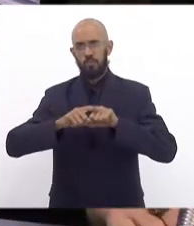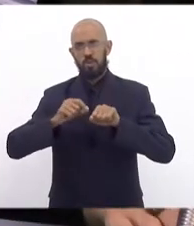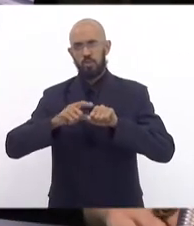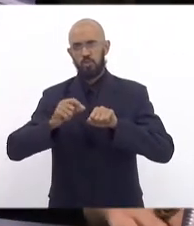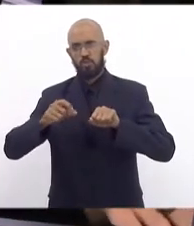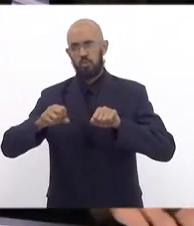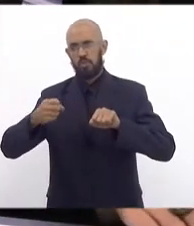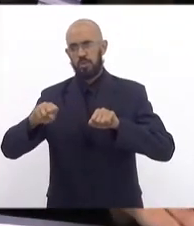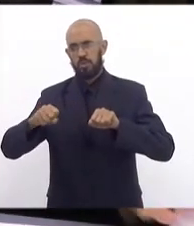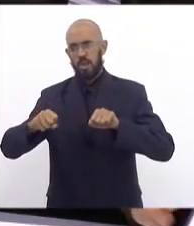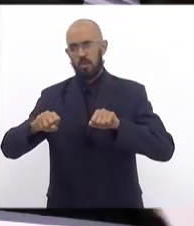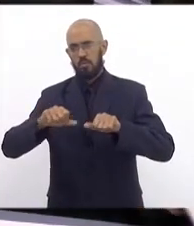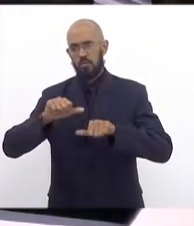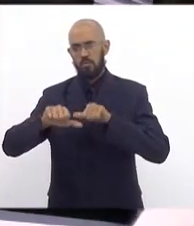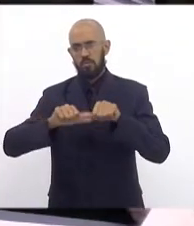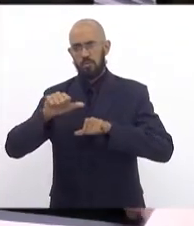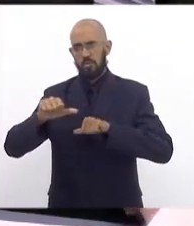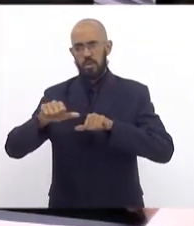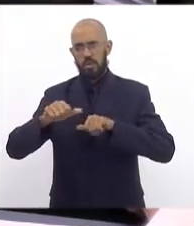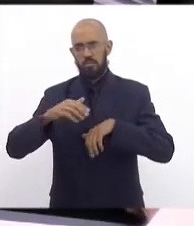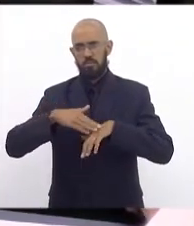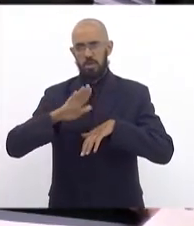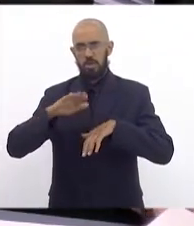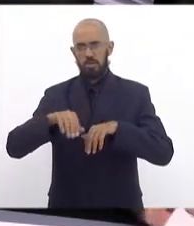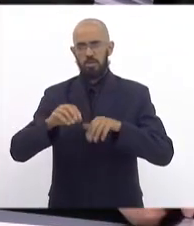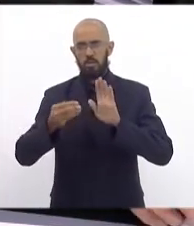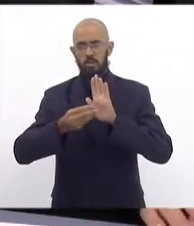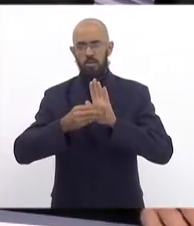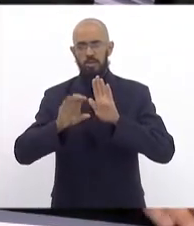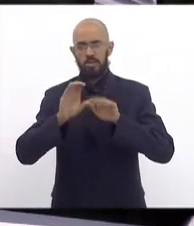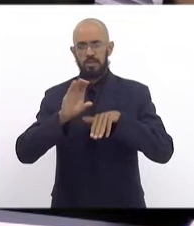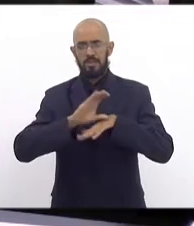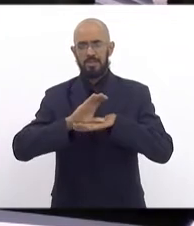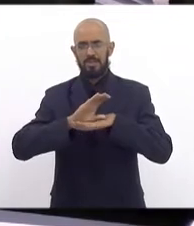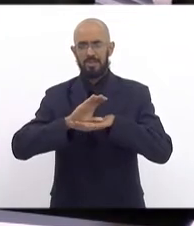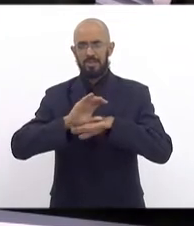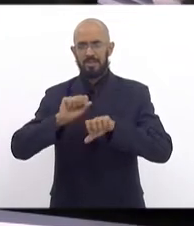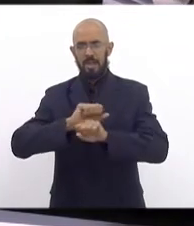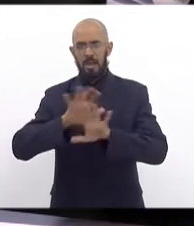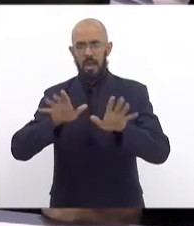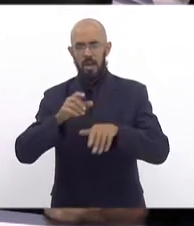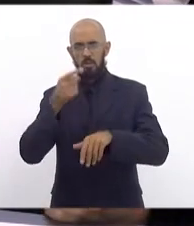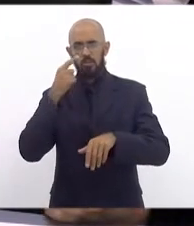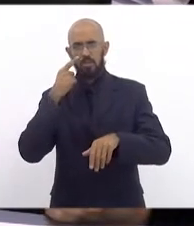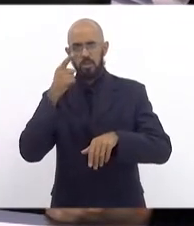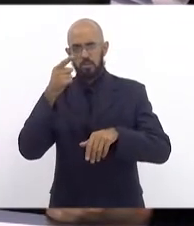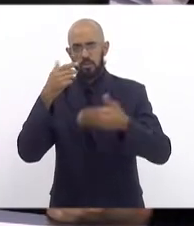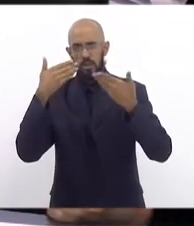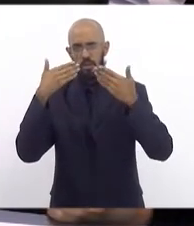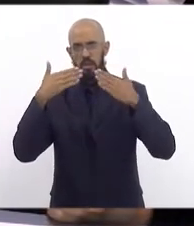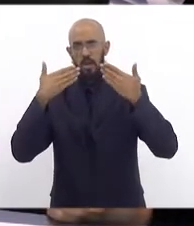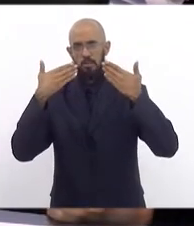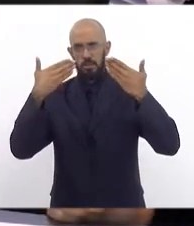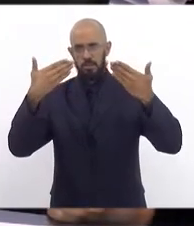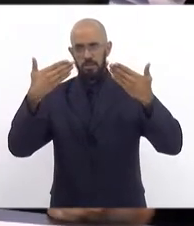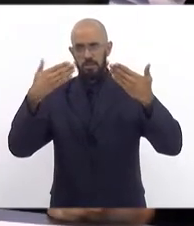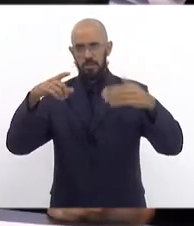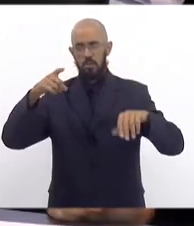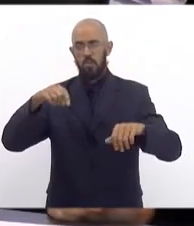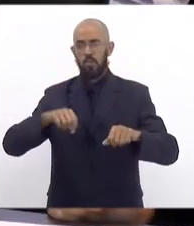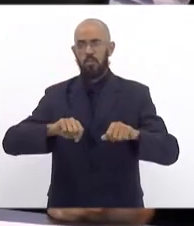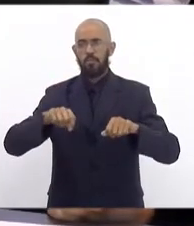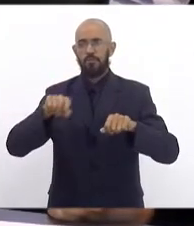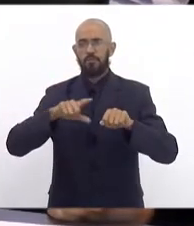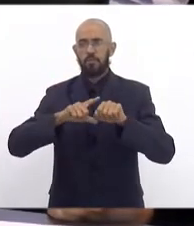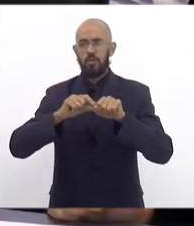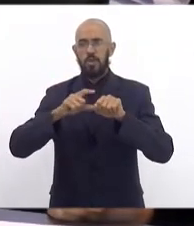nessa linha e aí eu trouxe aqui em cima desses um pouco mais claro na apresentação é como é a redação atual E aí o artigo 2º